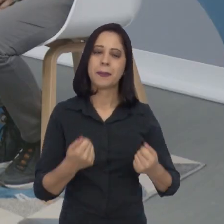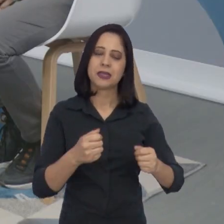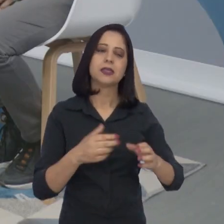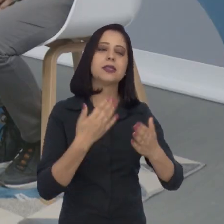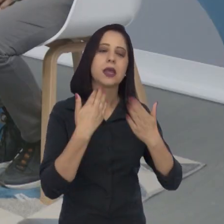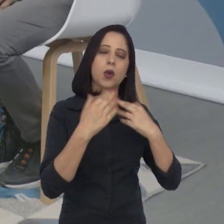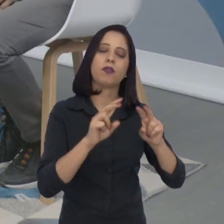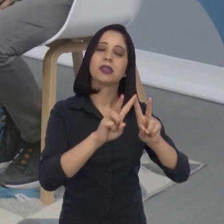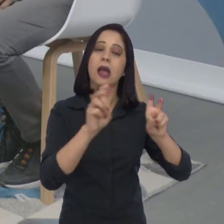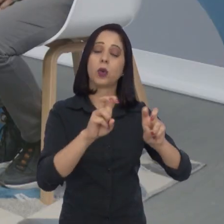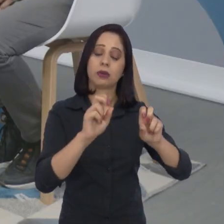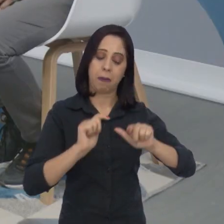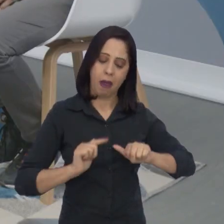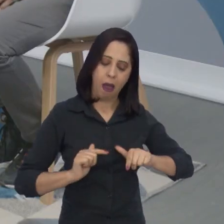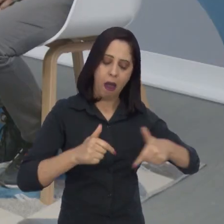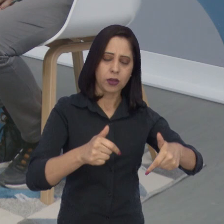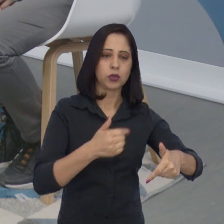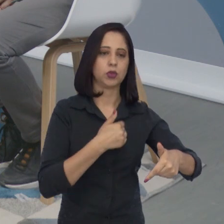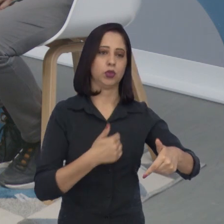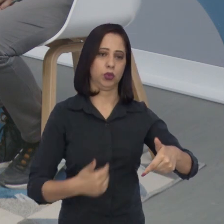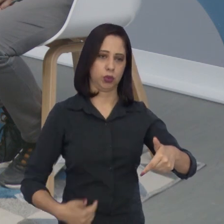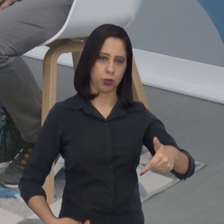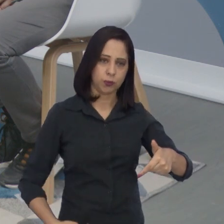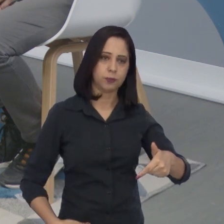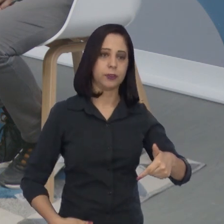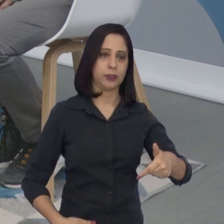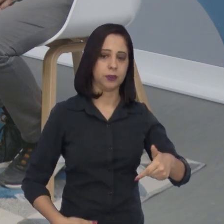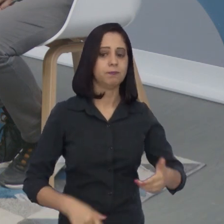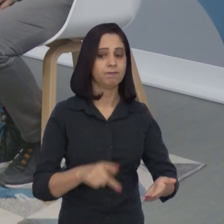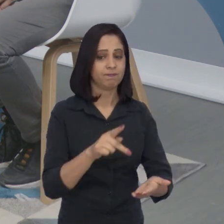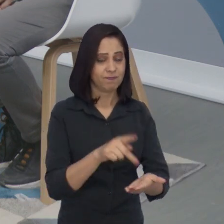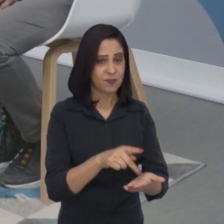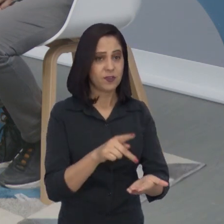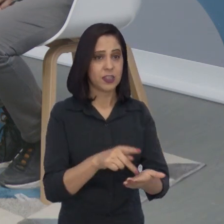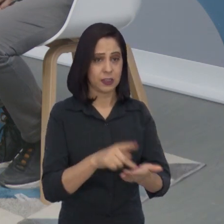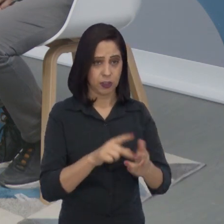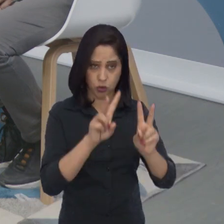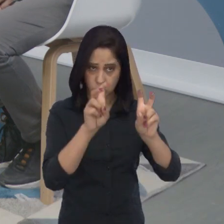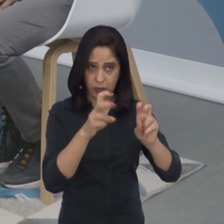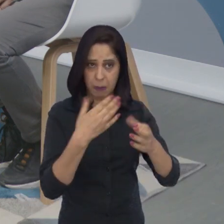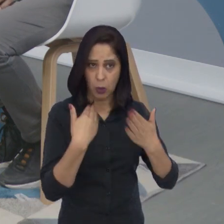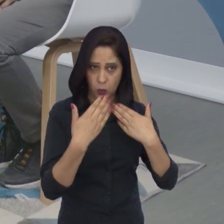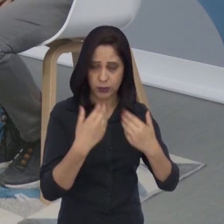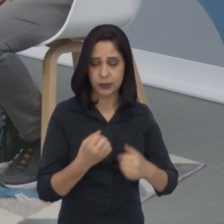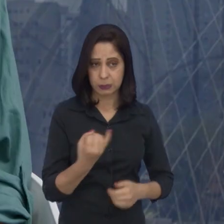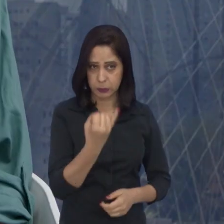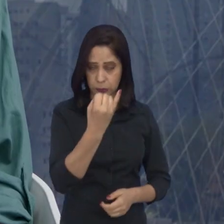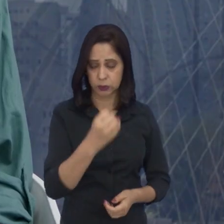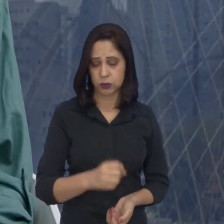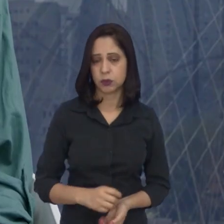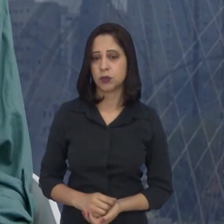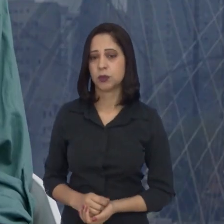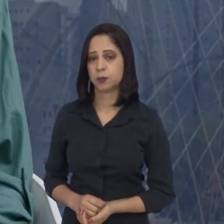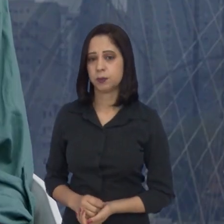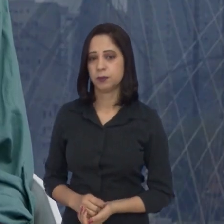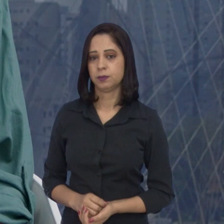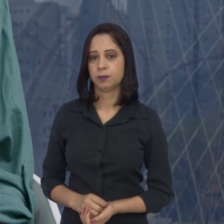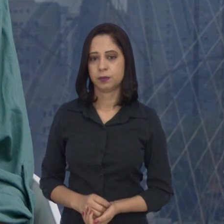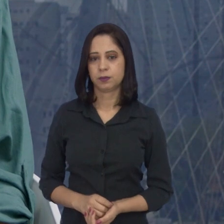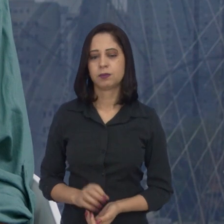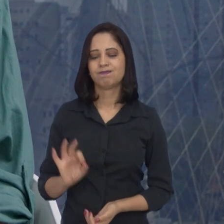E de políticas públicas que debatam de fato esse assunto. Com certeza,